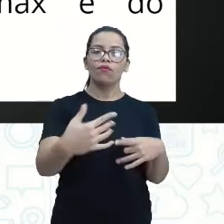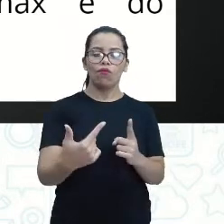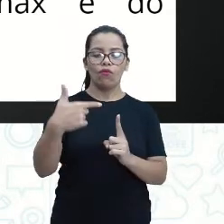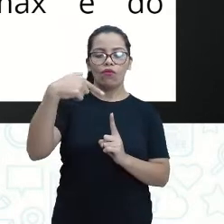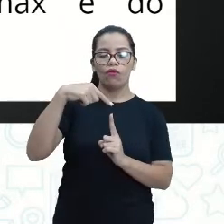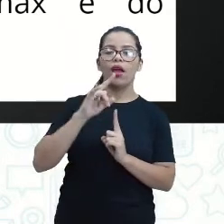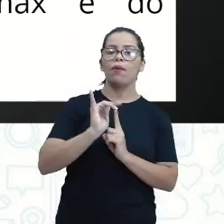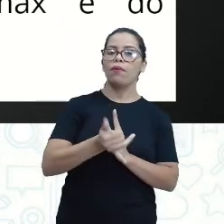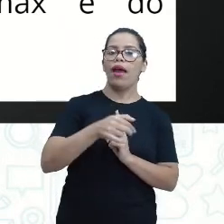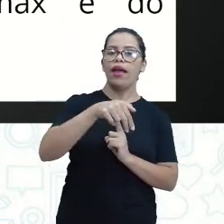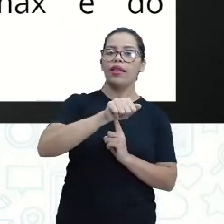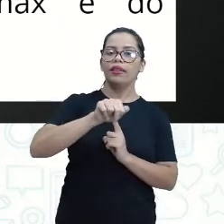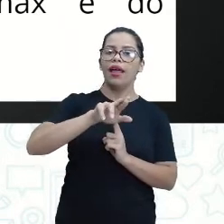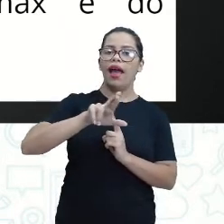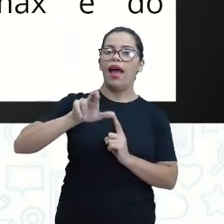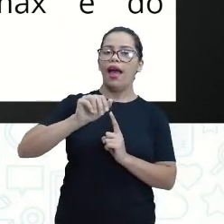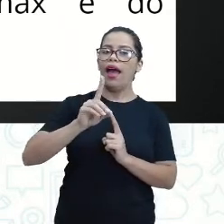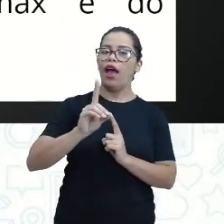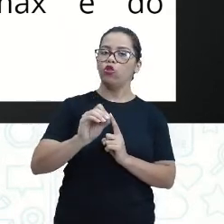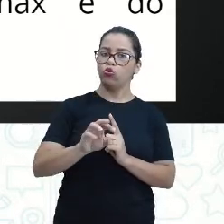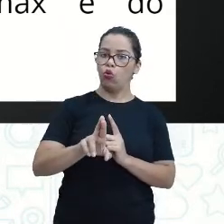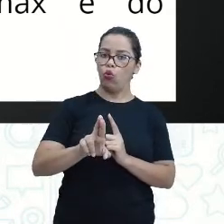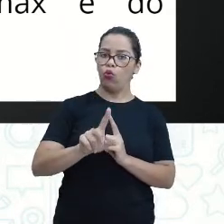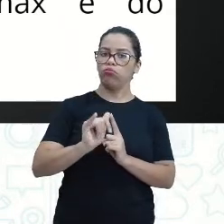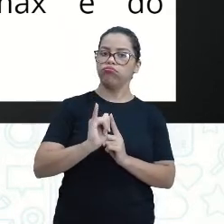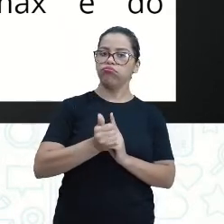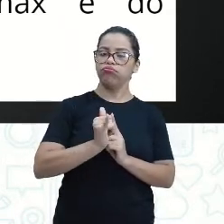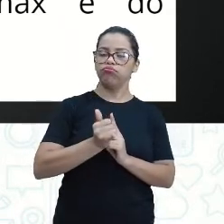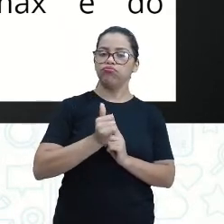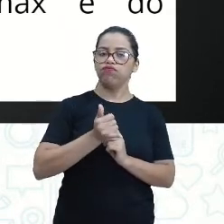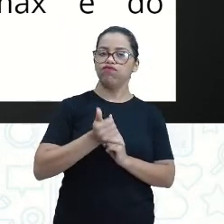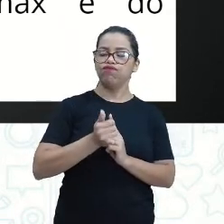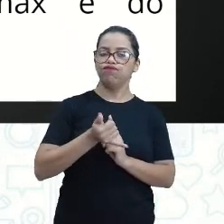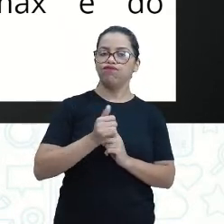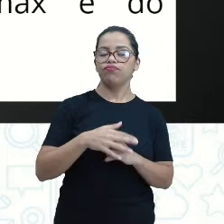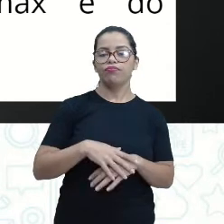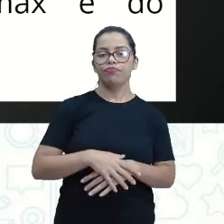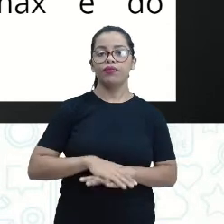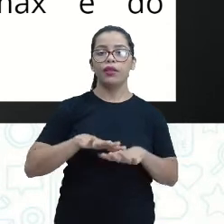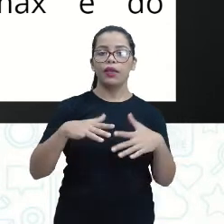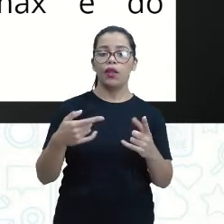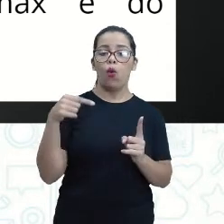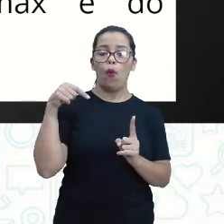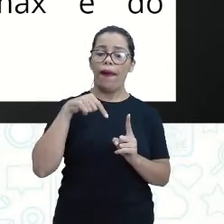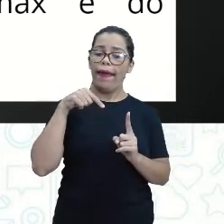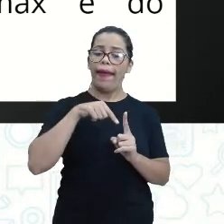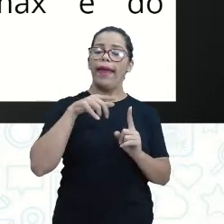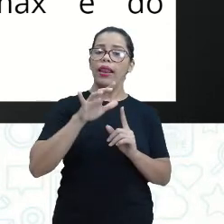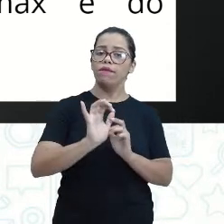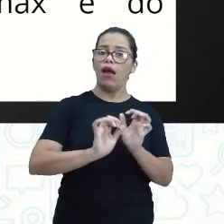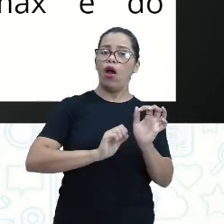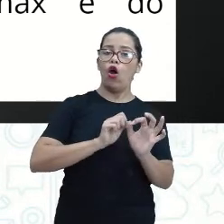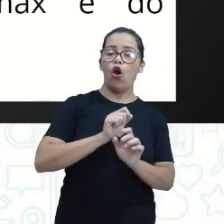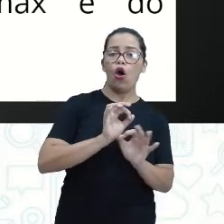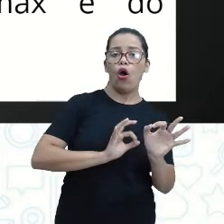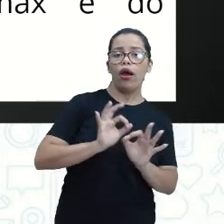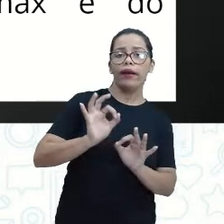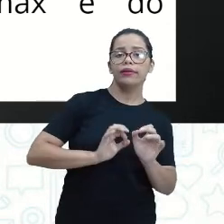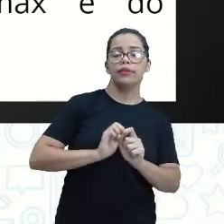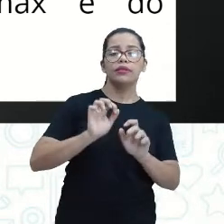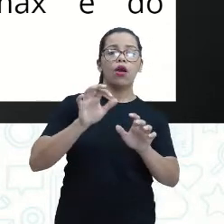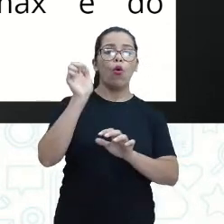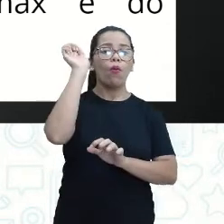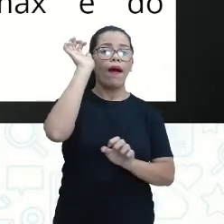vai contar a história, que vai narrá-la. É ele quem direciona o imaginário do